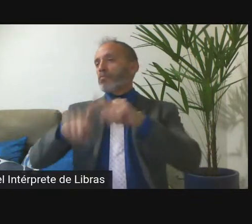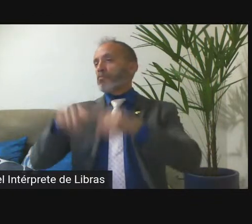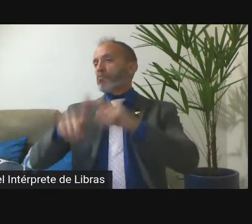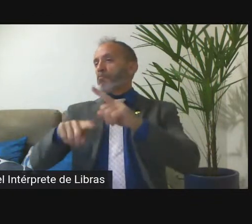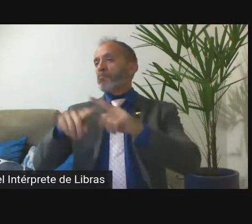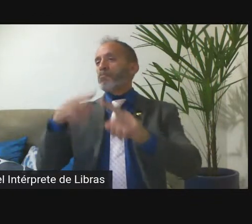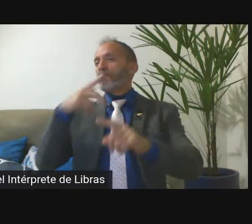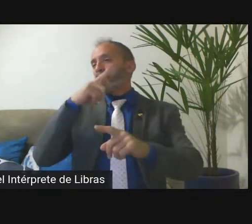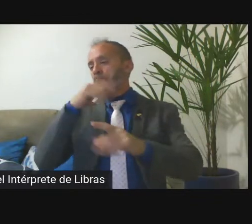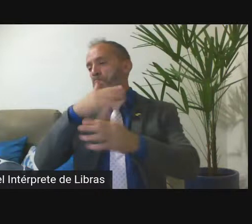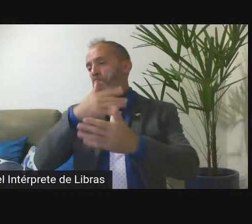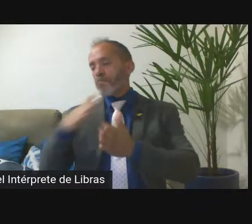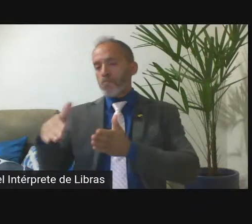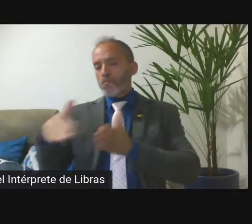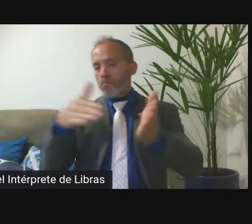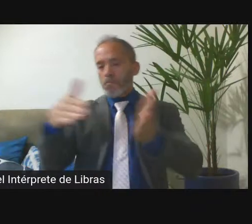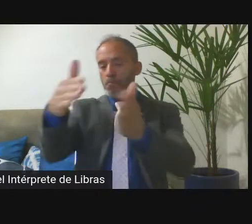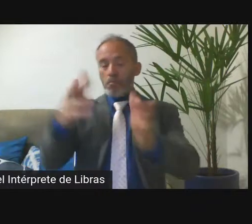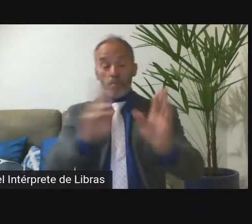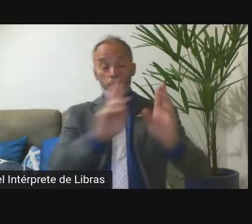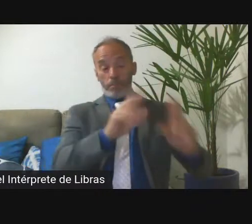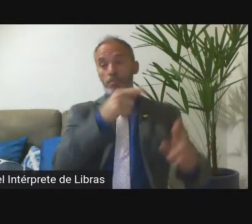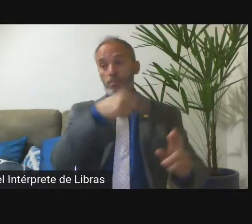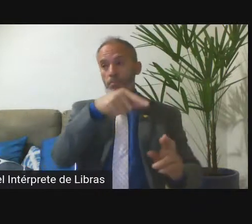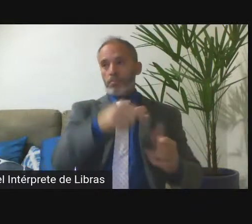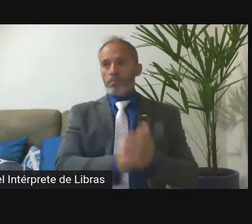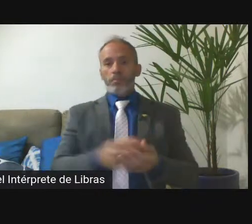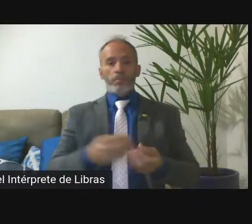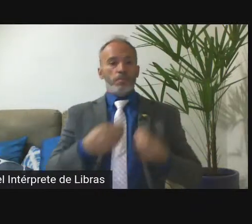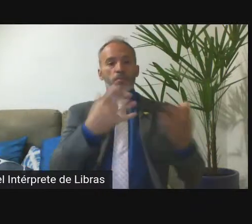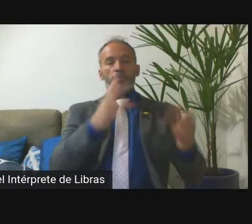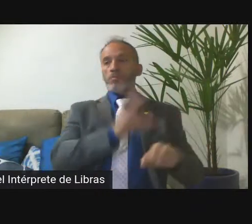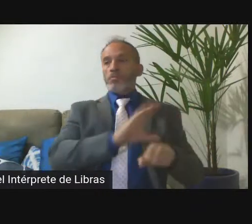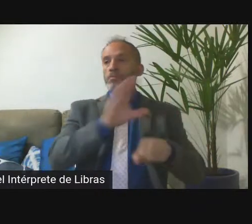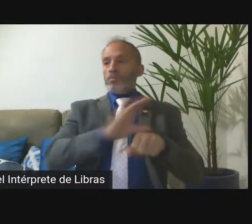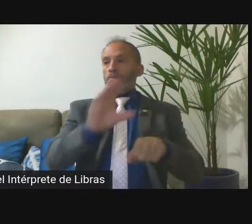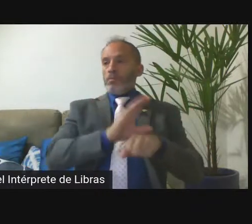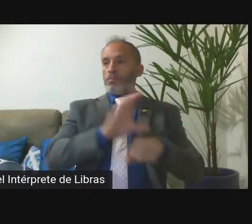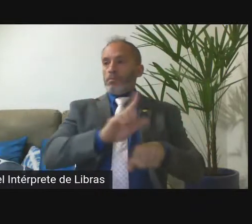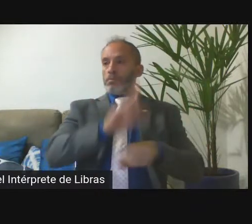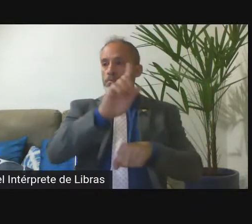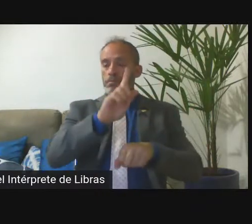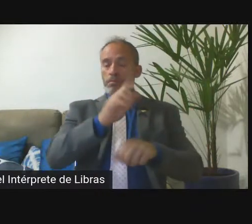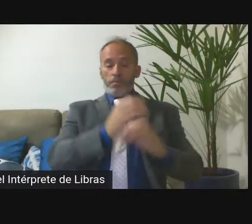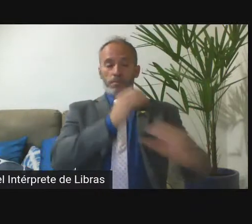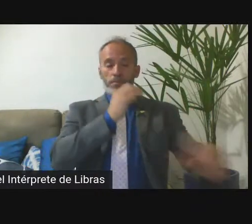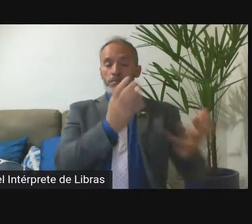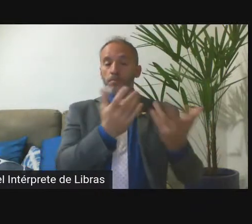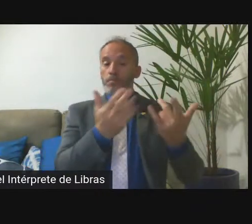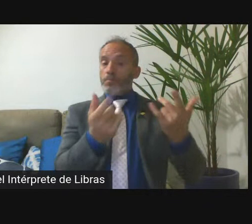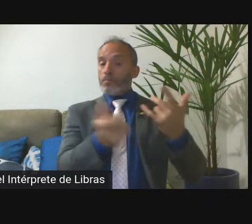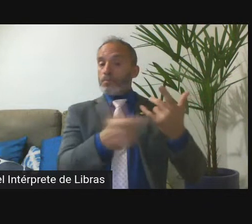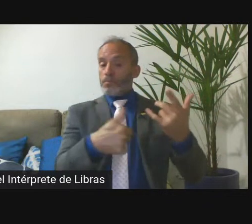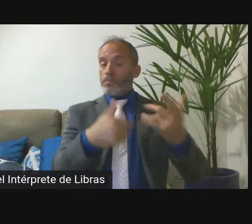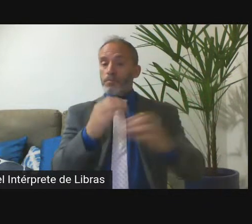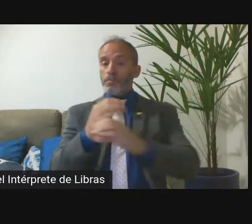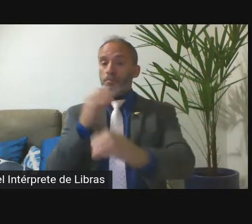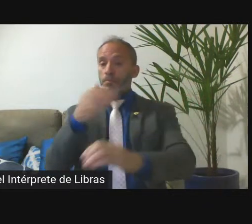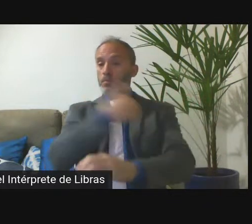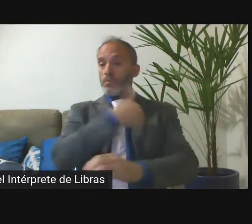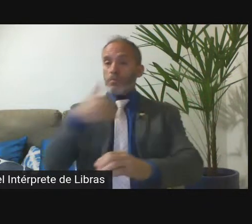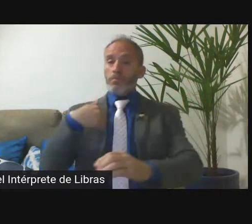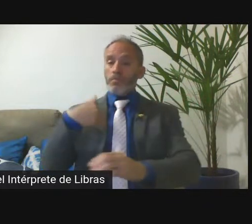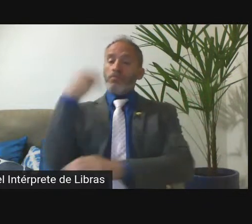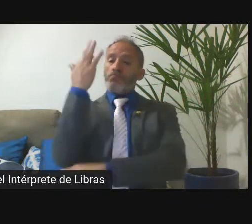E está sob sua responsabilidade a oferta dos cursos de graduação em Engenharia Agrícola, Engenharia Ambiental e